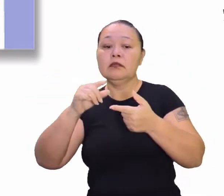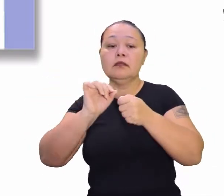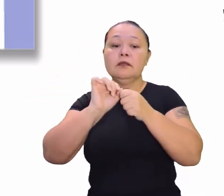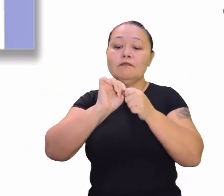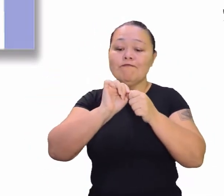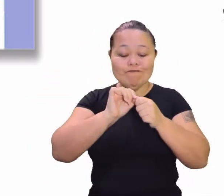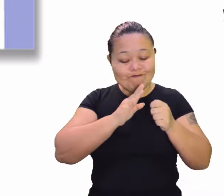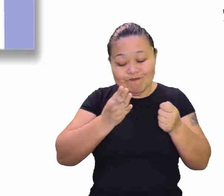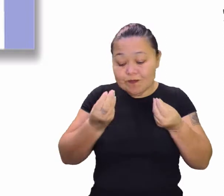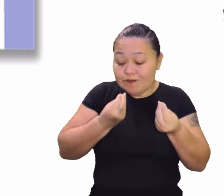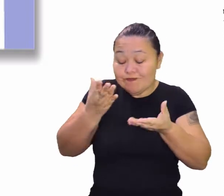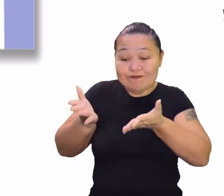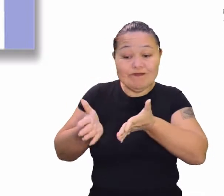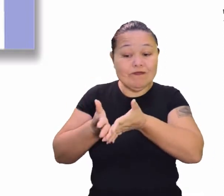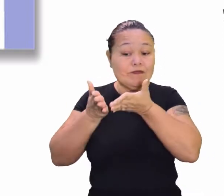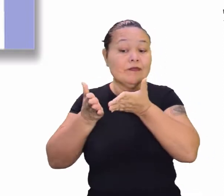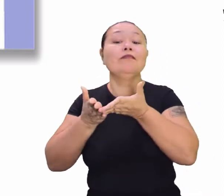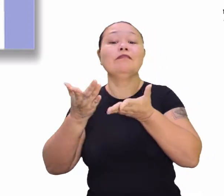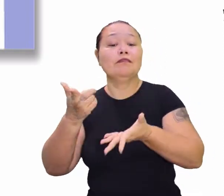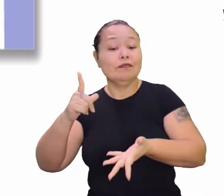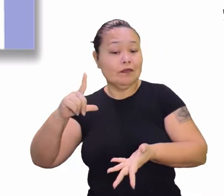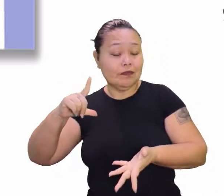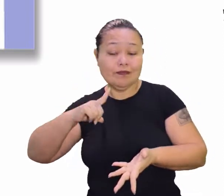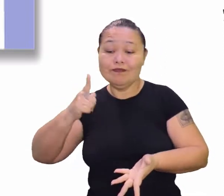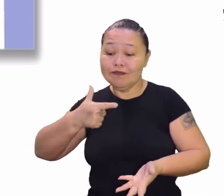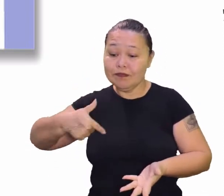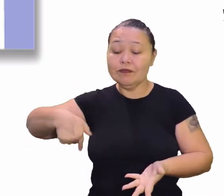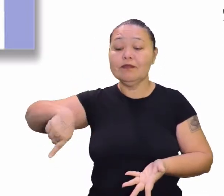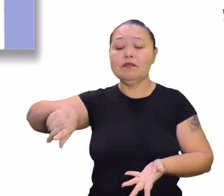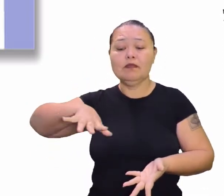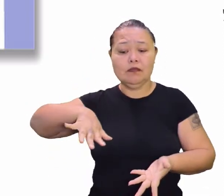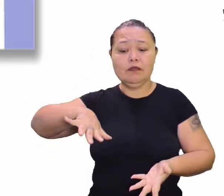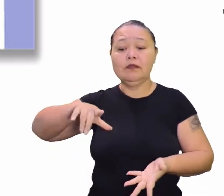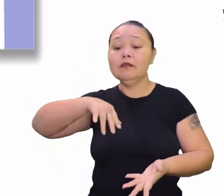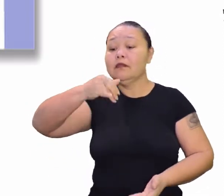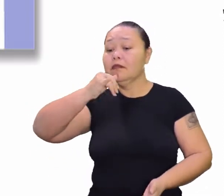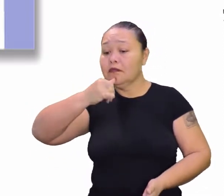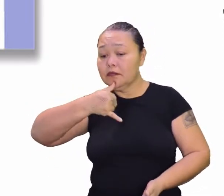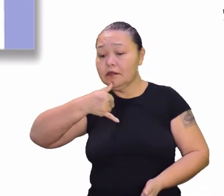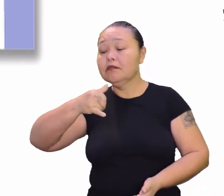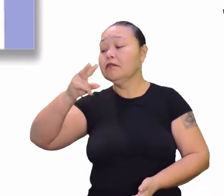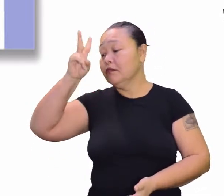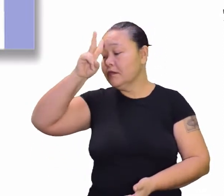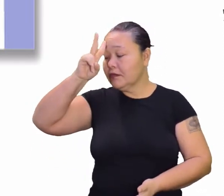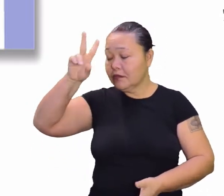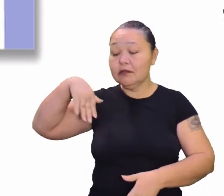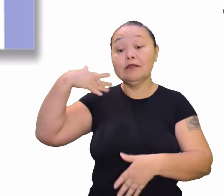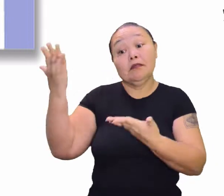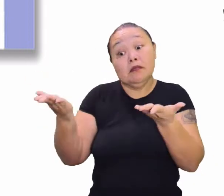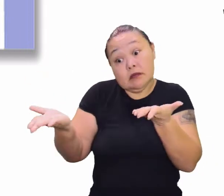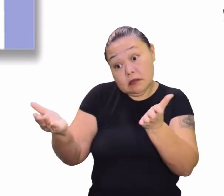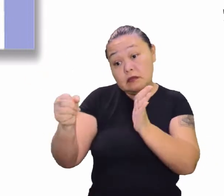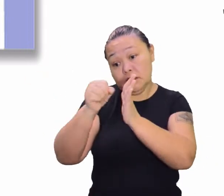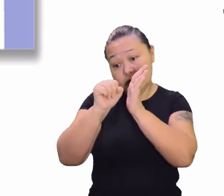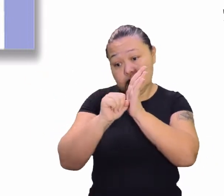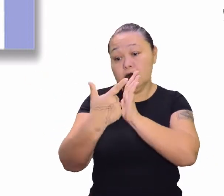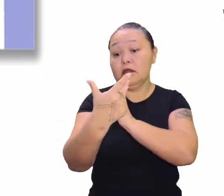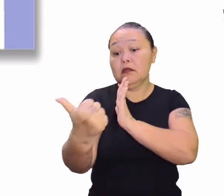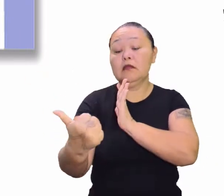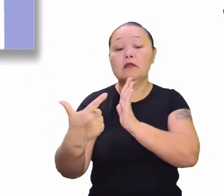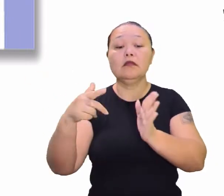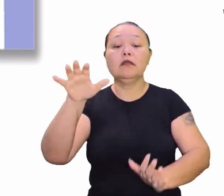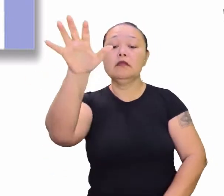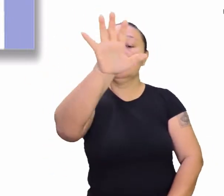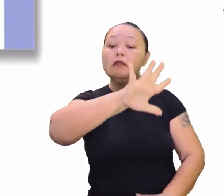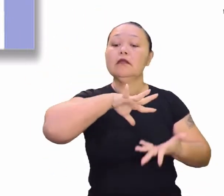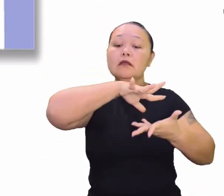da pobreza, que infelizmente é um lado ainda muito triste da história em pleno século XXI, regiões